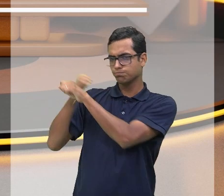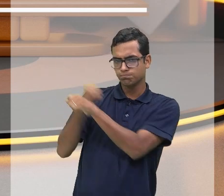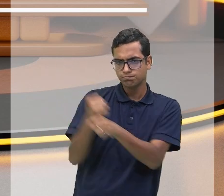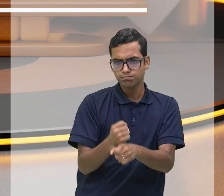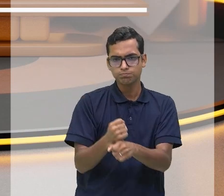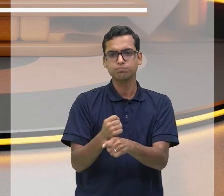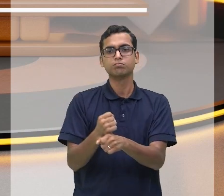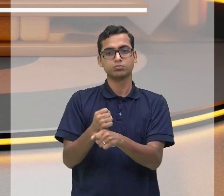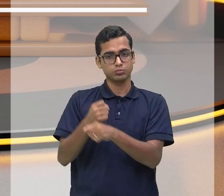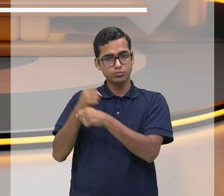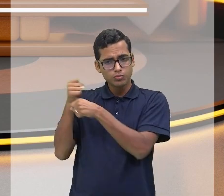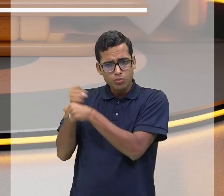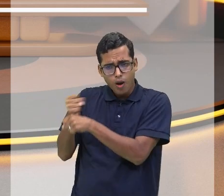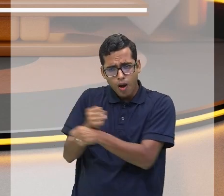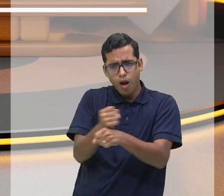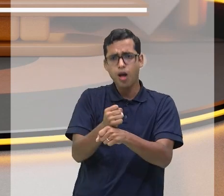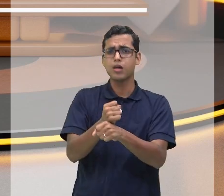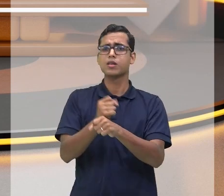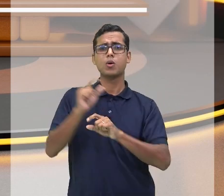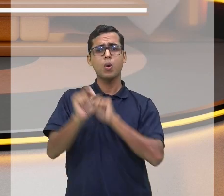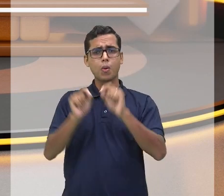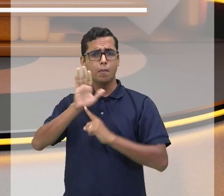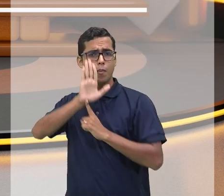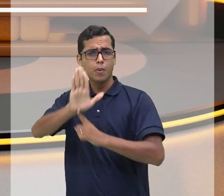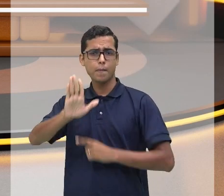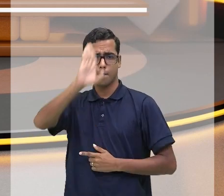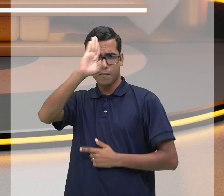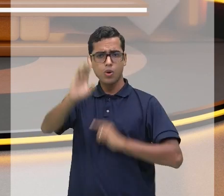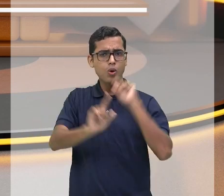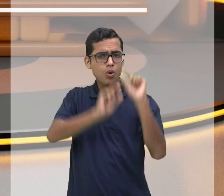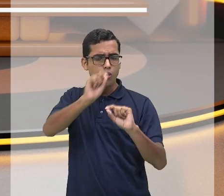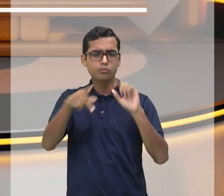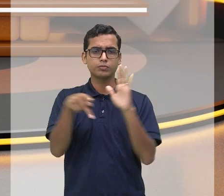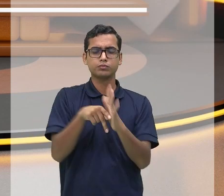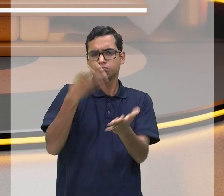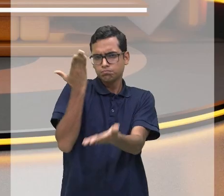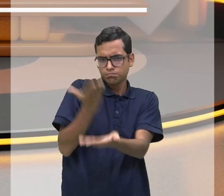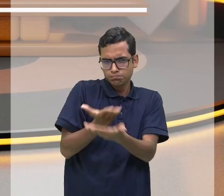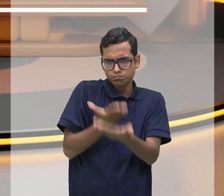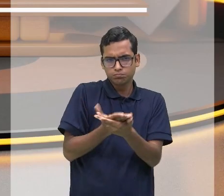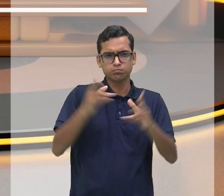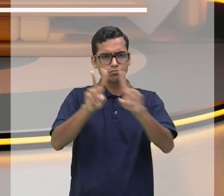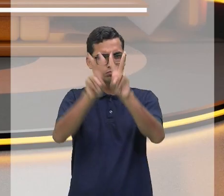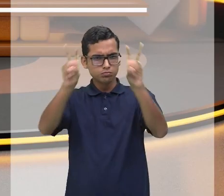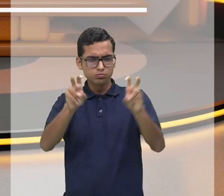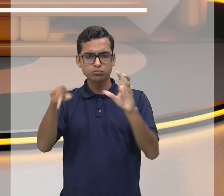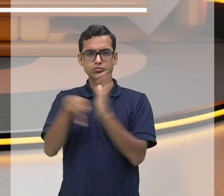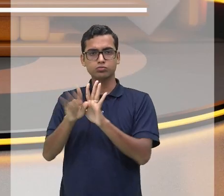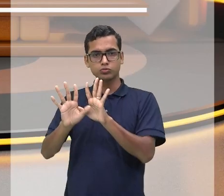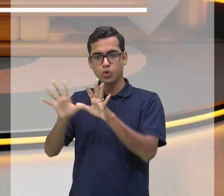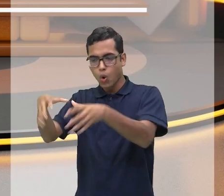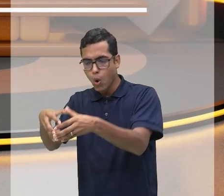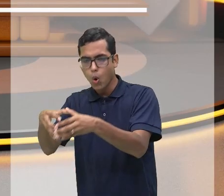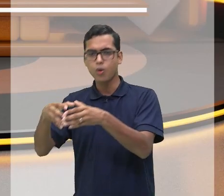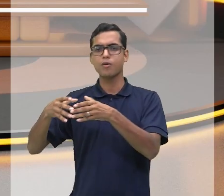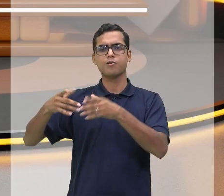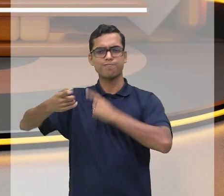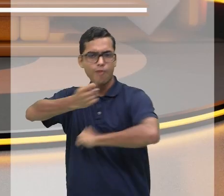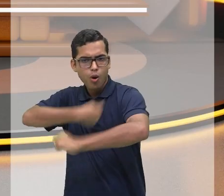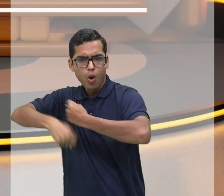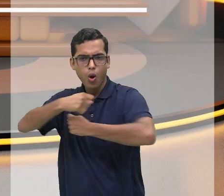anos, tendo um grande destaque. Assim como estudamos já sobre blocos econômicos também